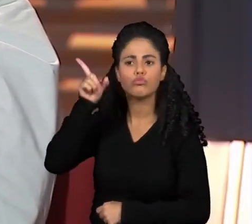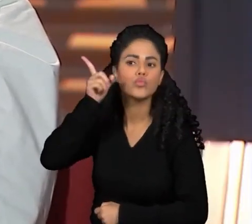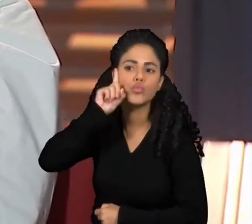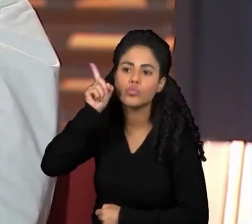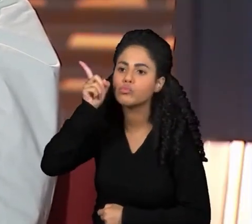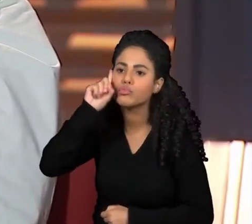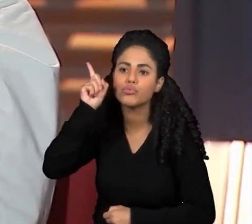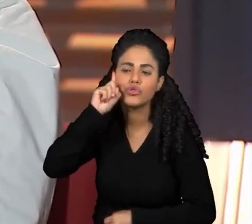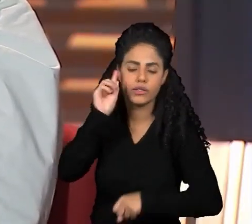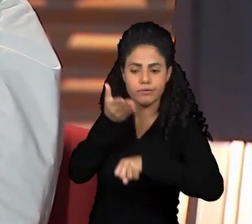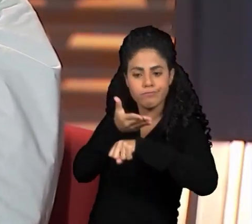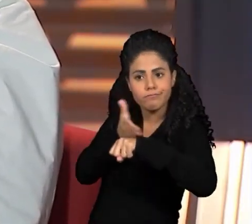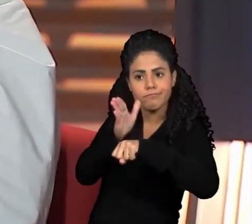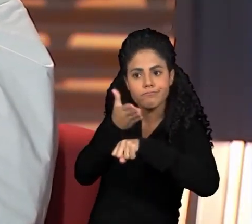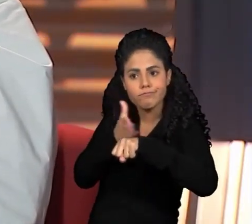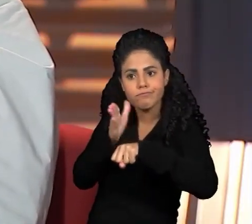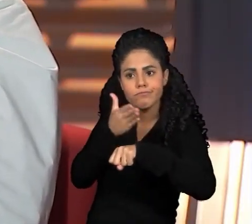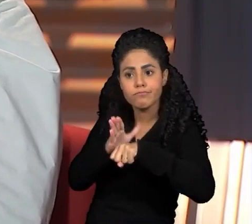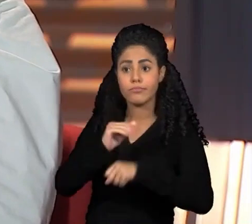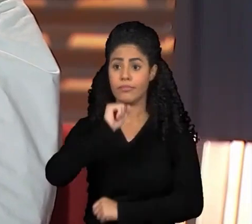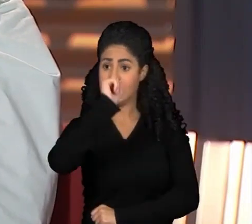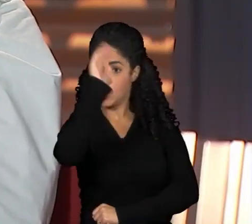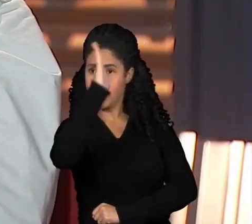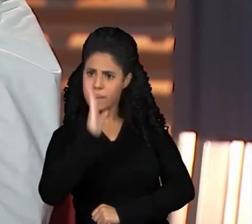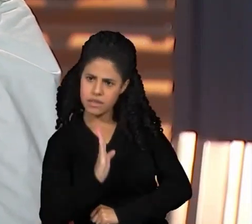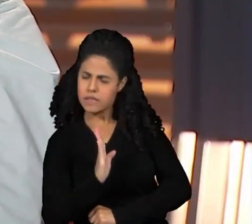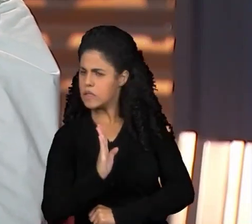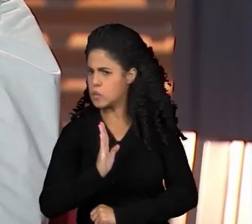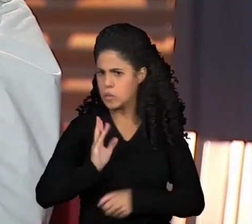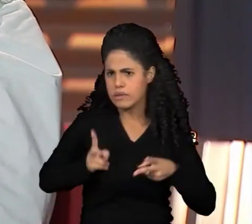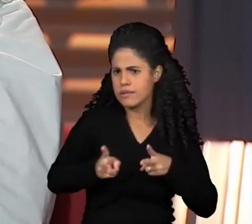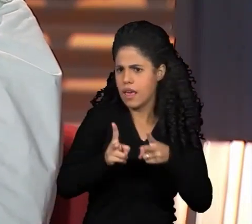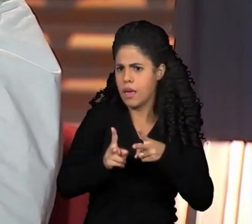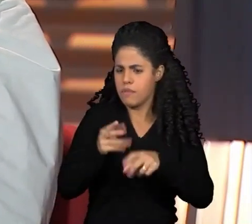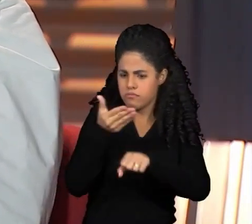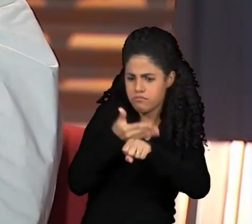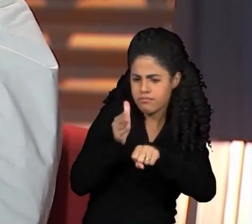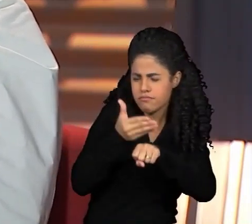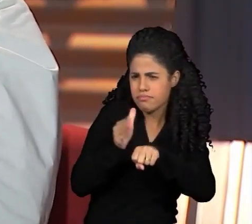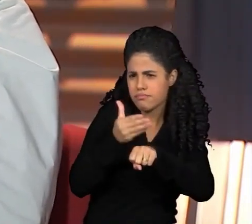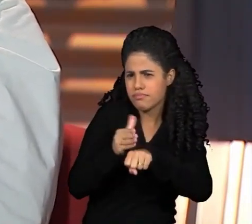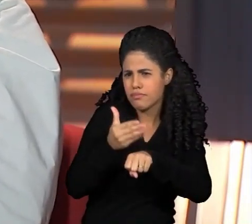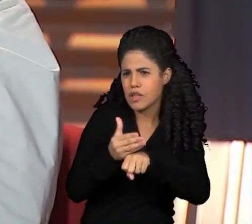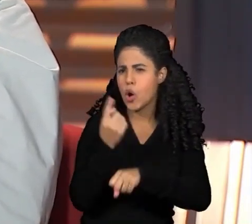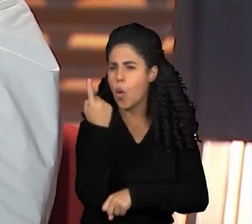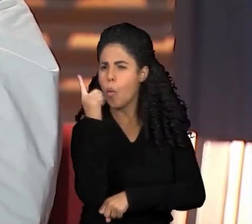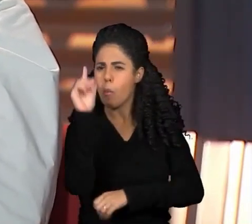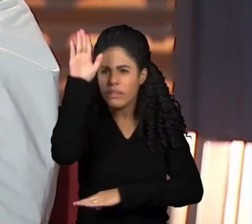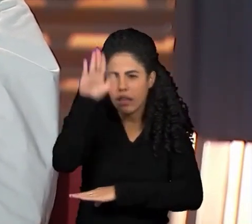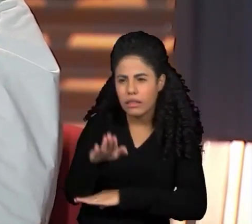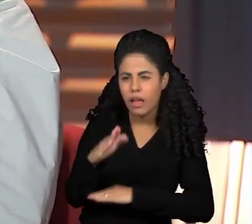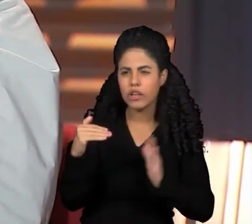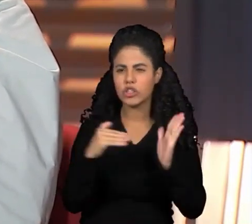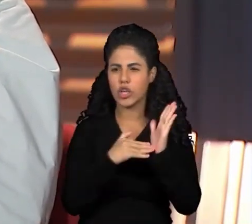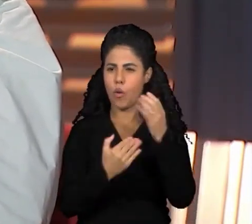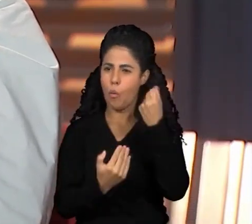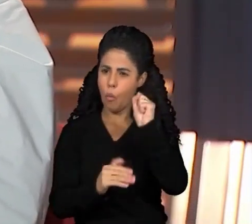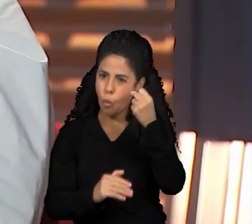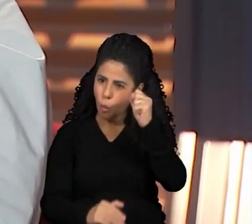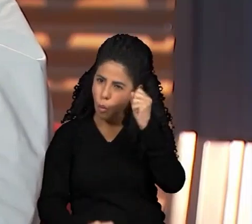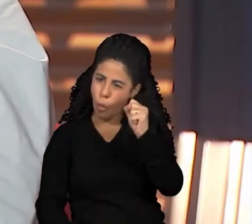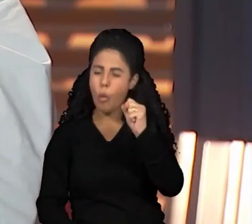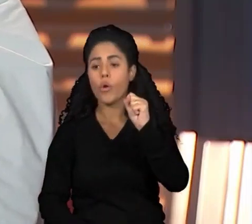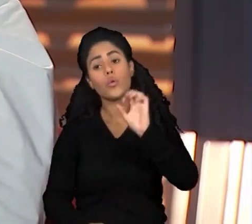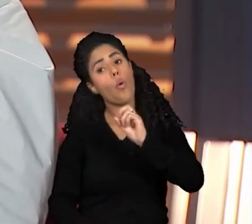a gente treinar normalmente Brasil particularmente regime de treino de uma da tarde até 8